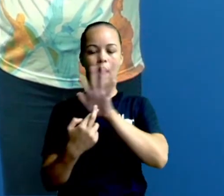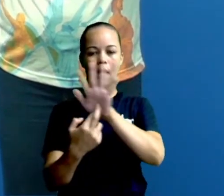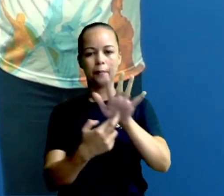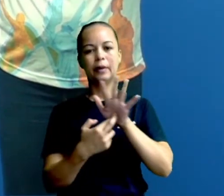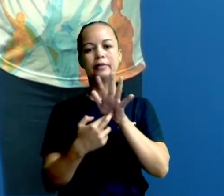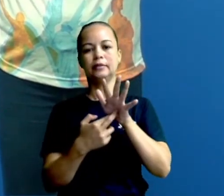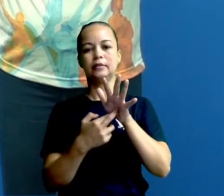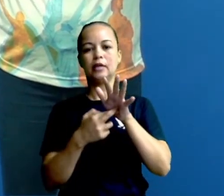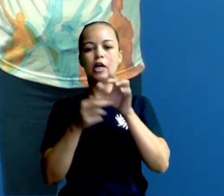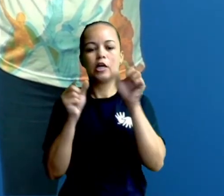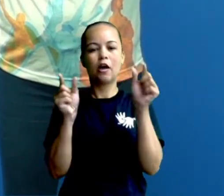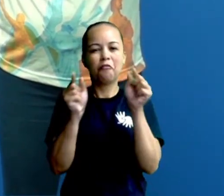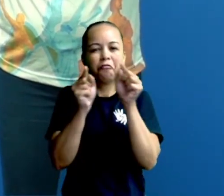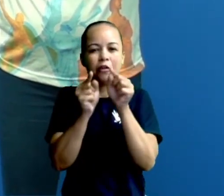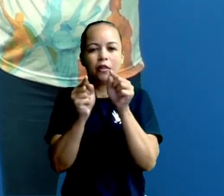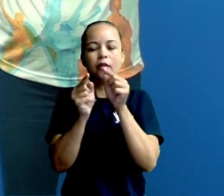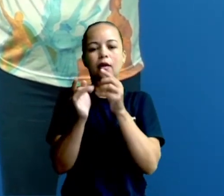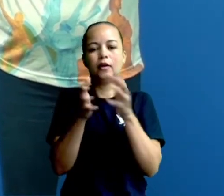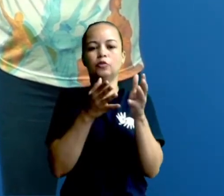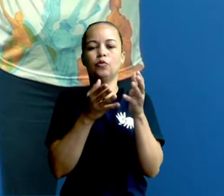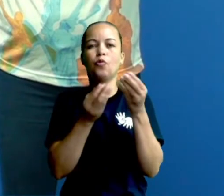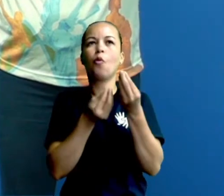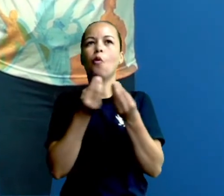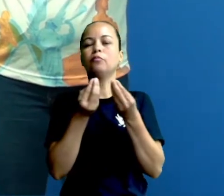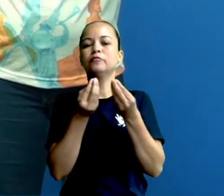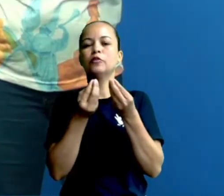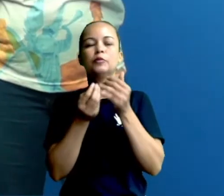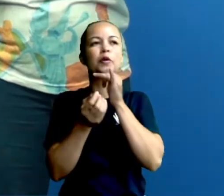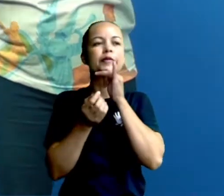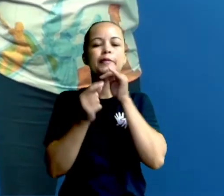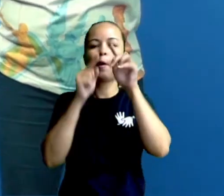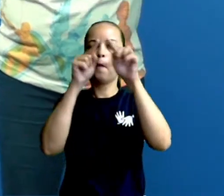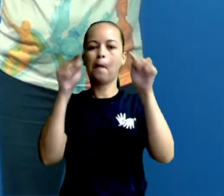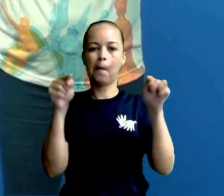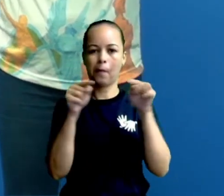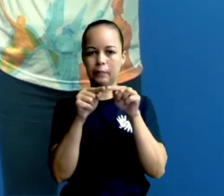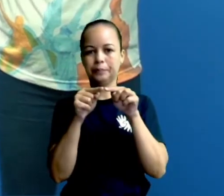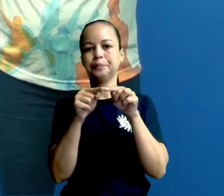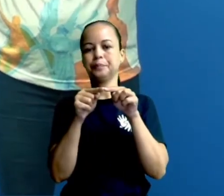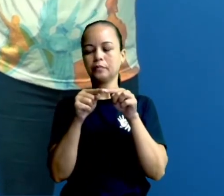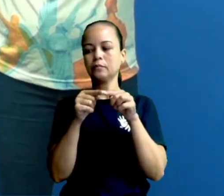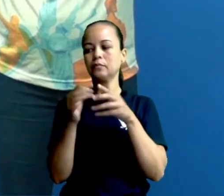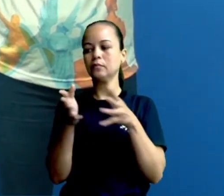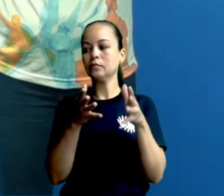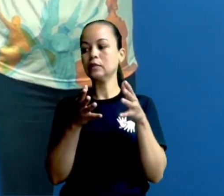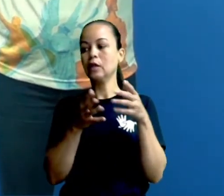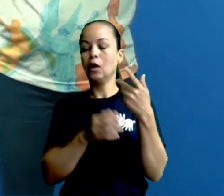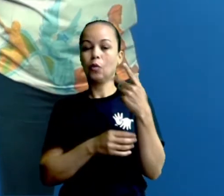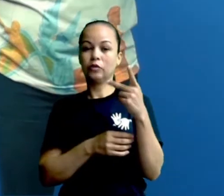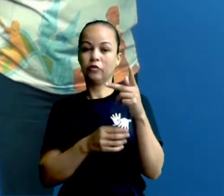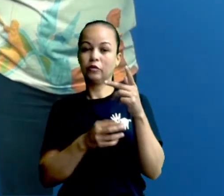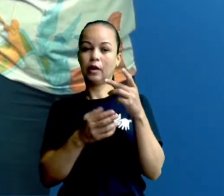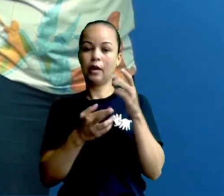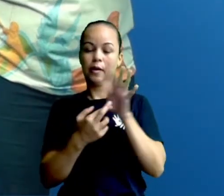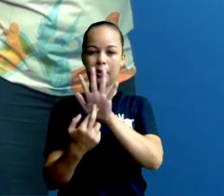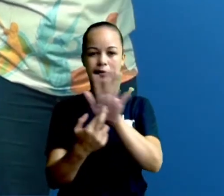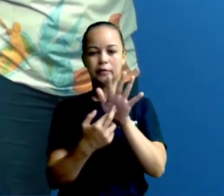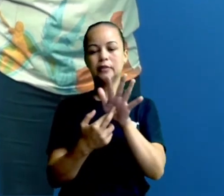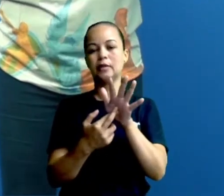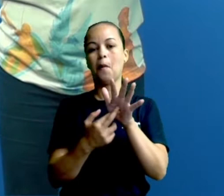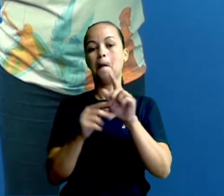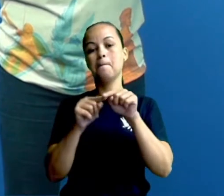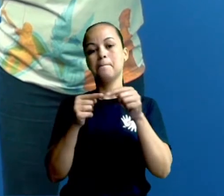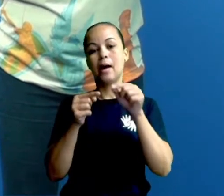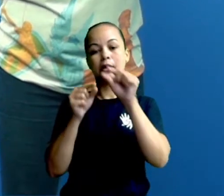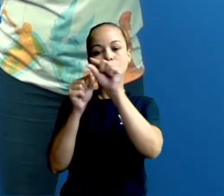aí que vai afinando aí, formando como se fosse formar um triângulo, né? Então, aí quando vai formando essa representação, mas o